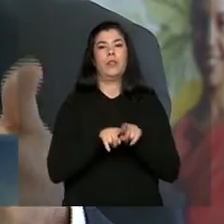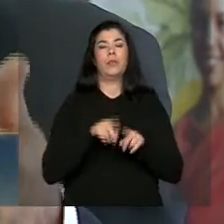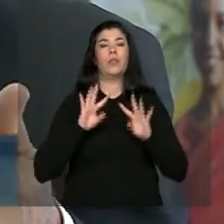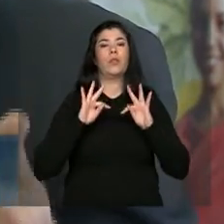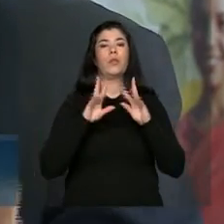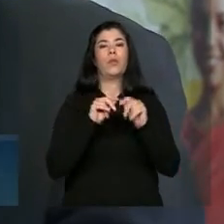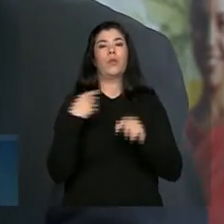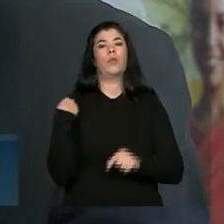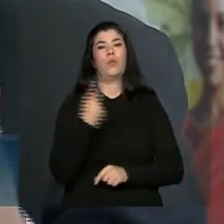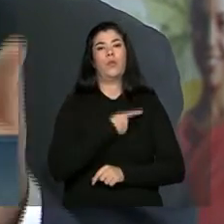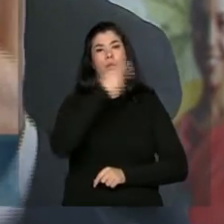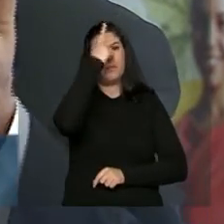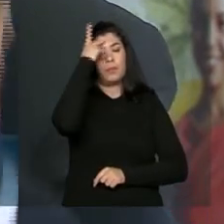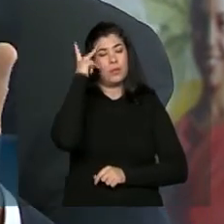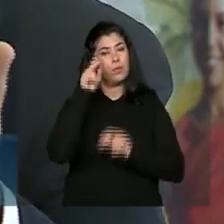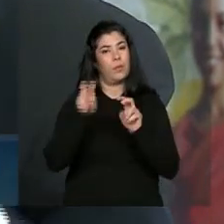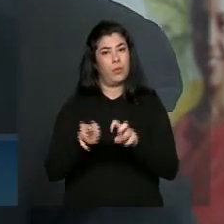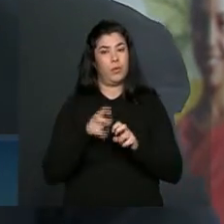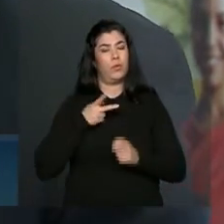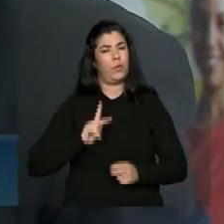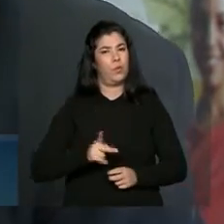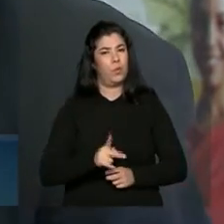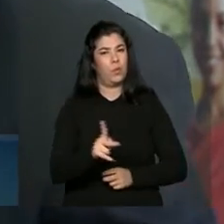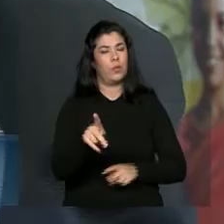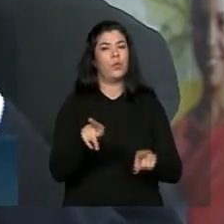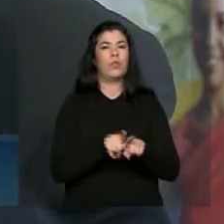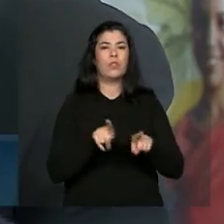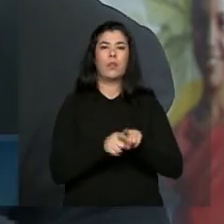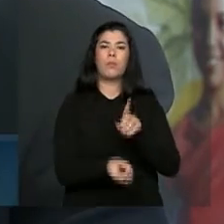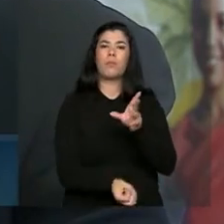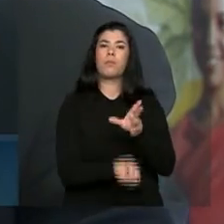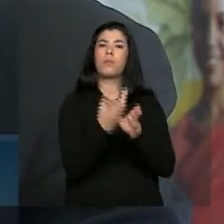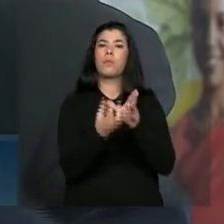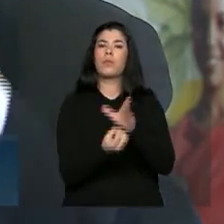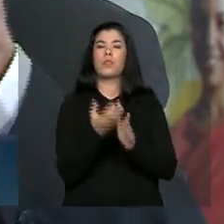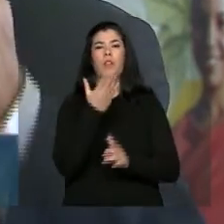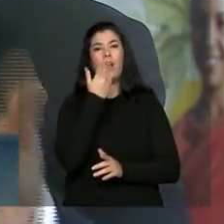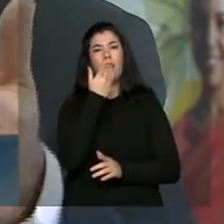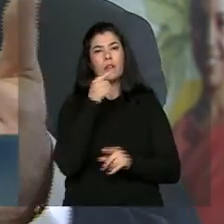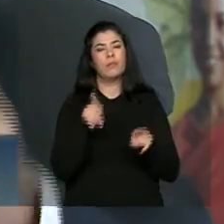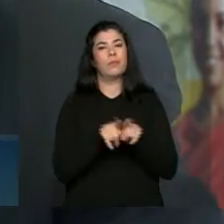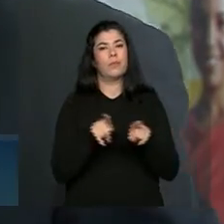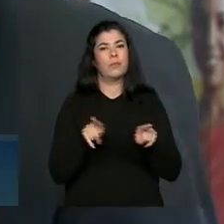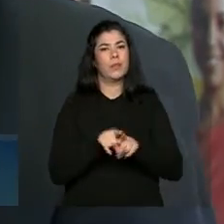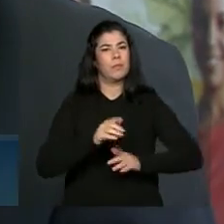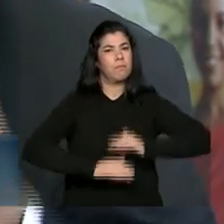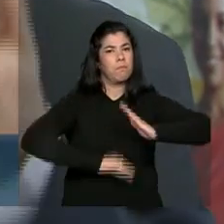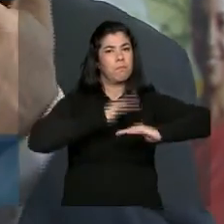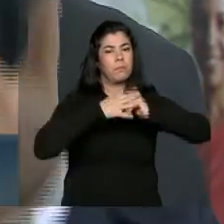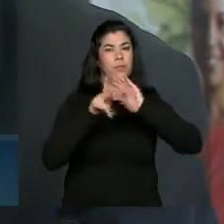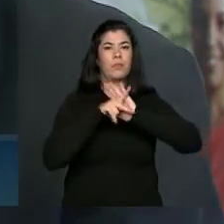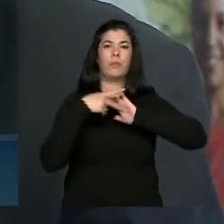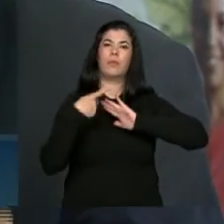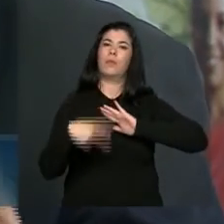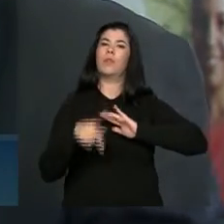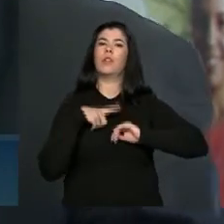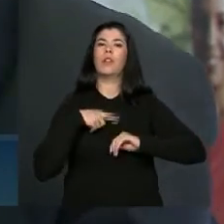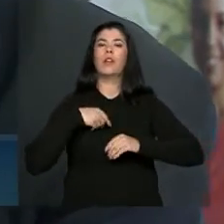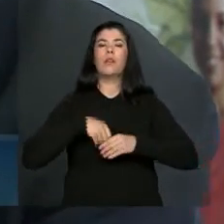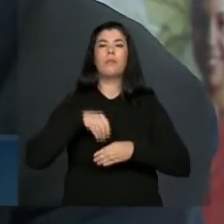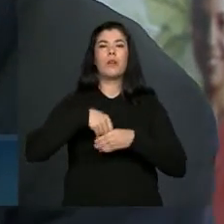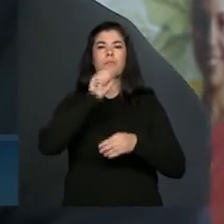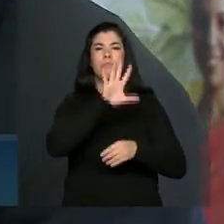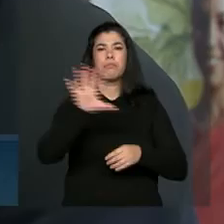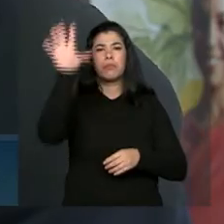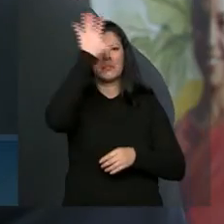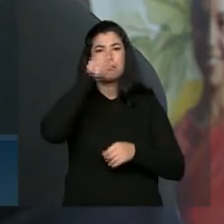os nossos agricultores possam continuar produzir alimento, produzir desenvolvimento no interior do